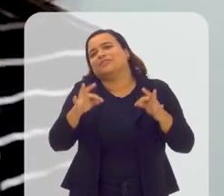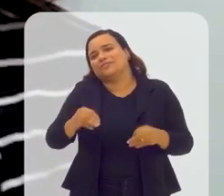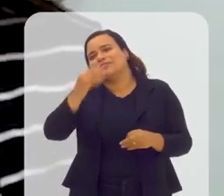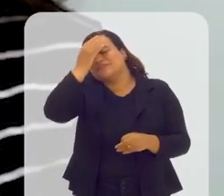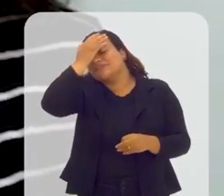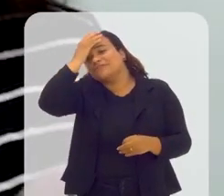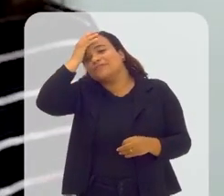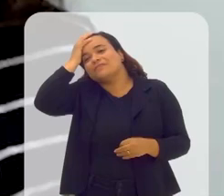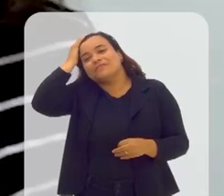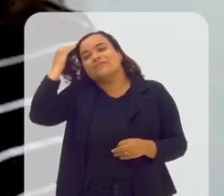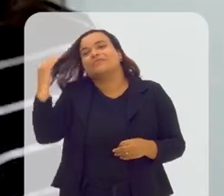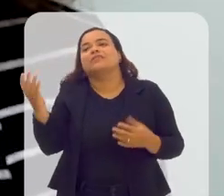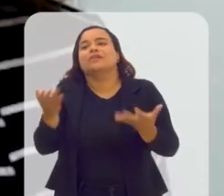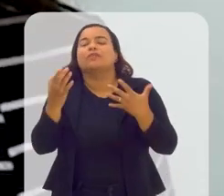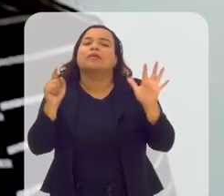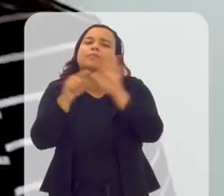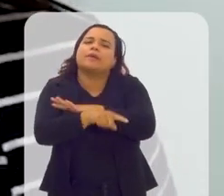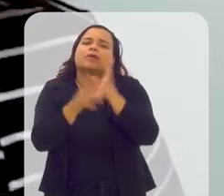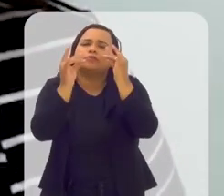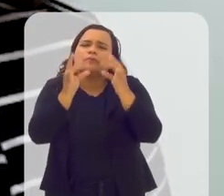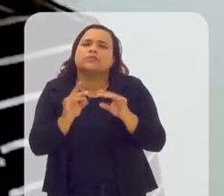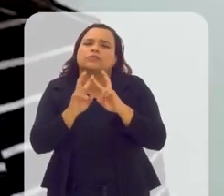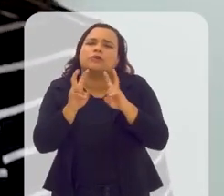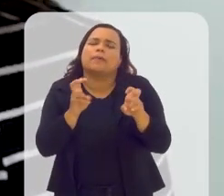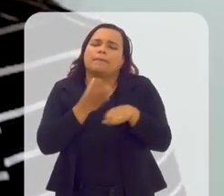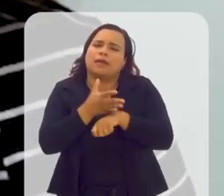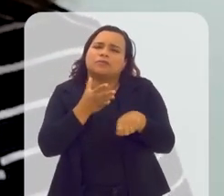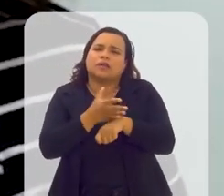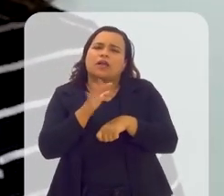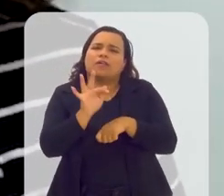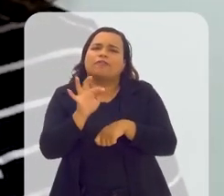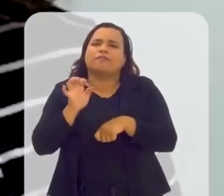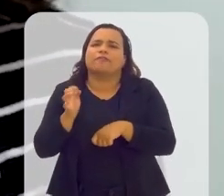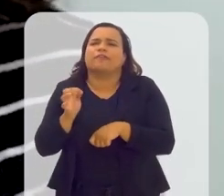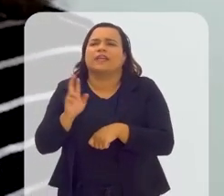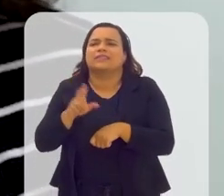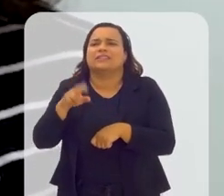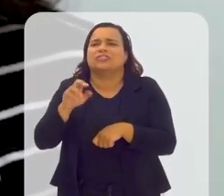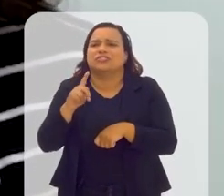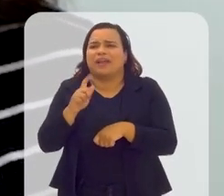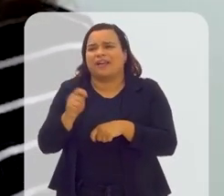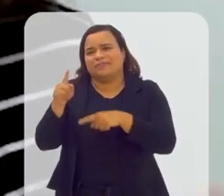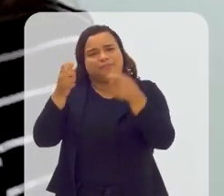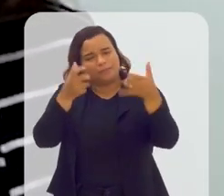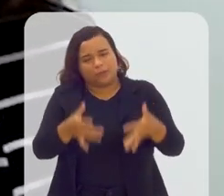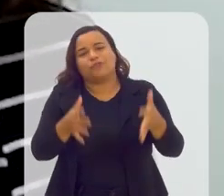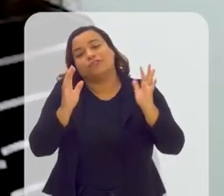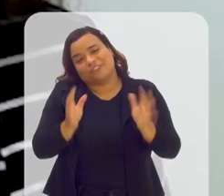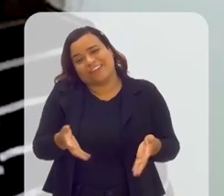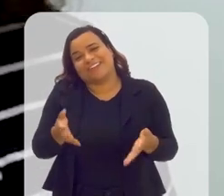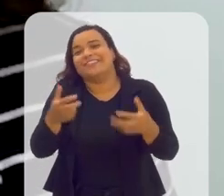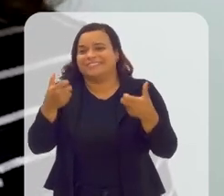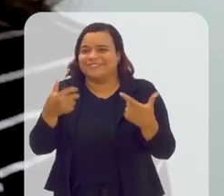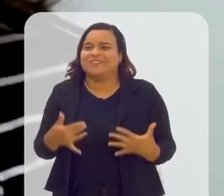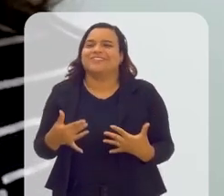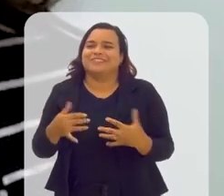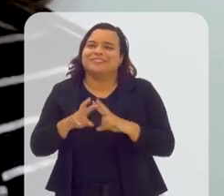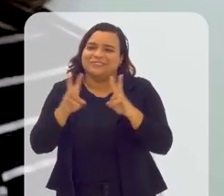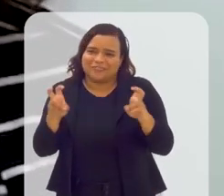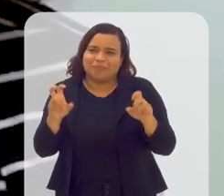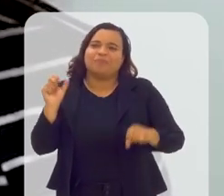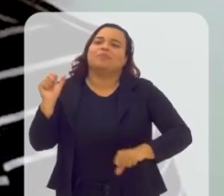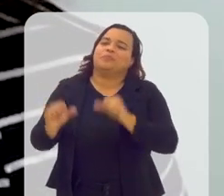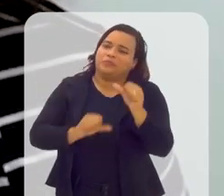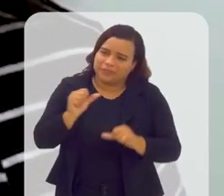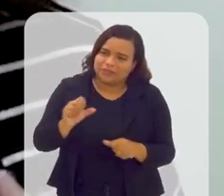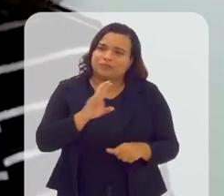os debates. E aí eu queria fazer a pergunta específica sobre a participação da FETranscarga no Fórum de Desenvolvimento. O senhor já destacou, né,